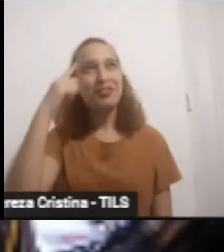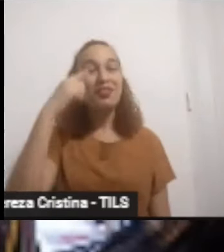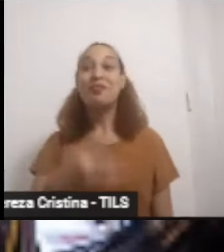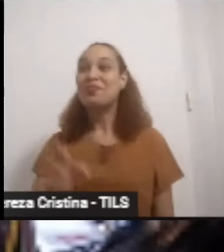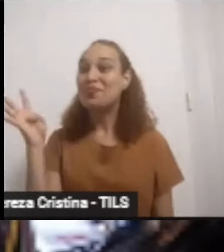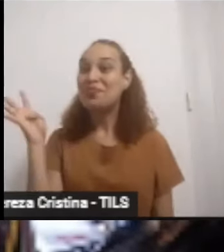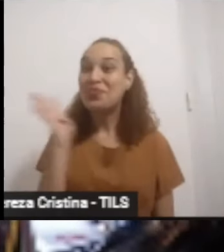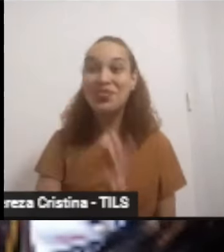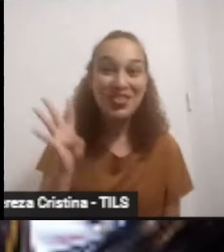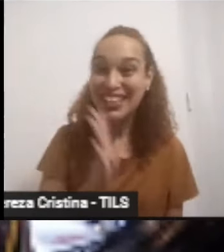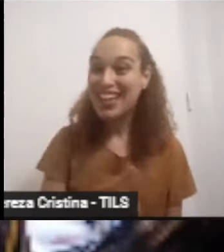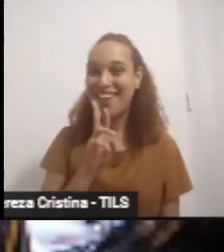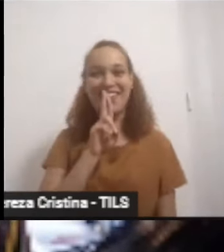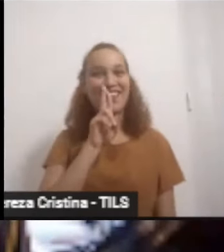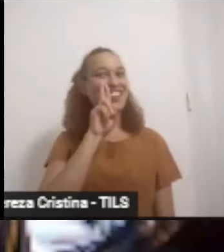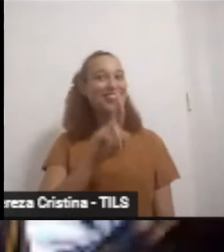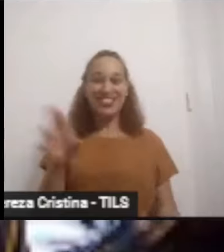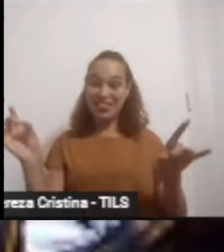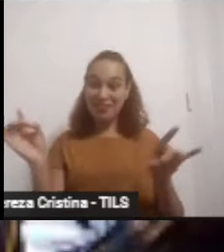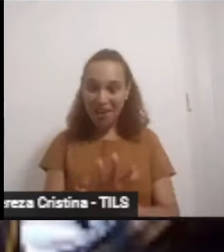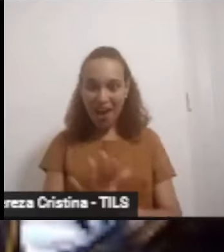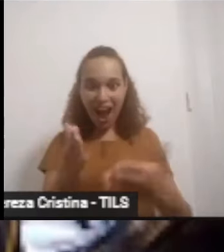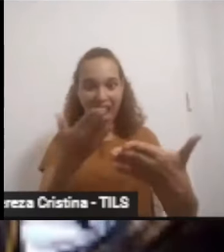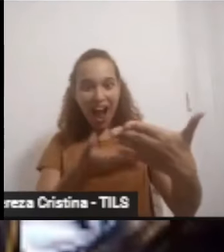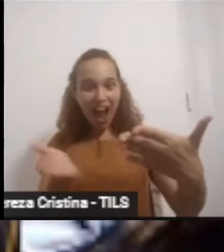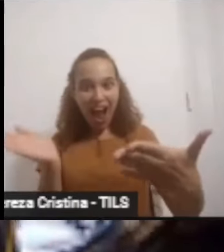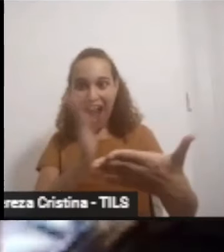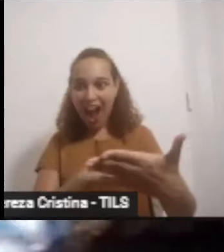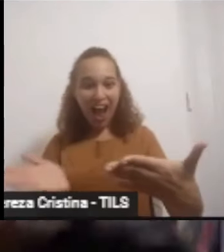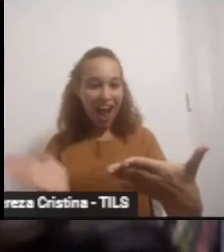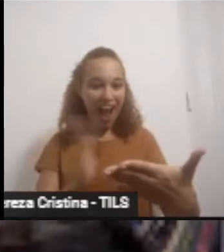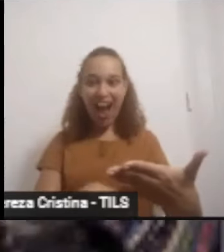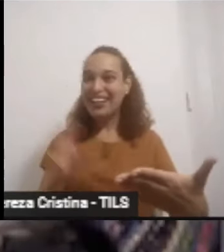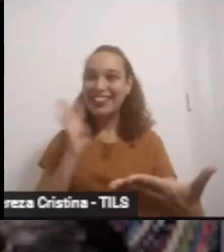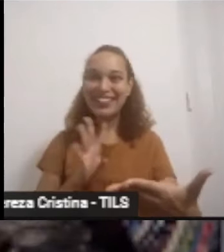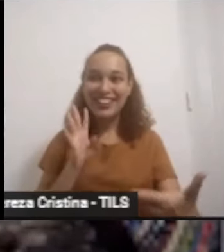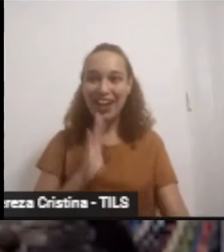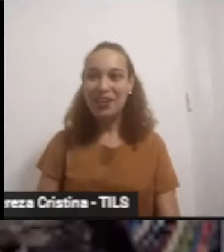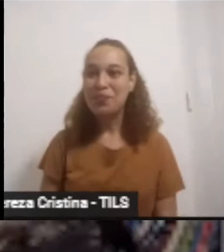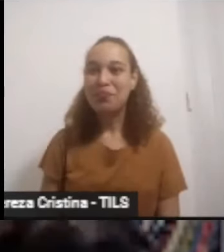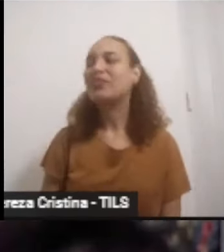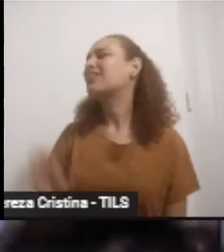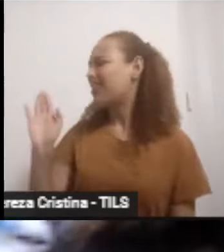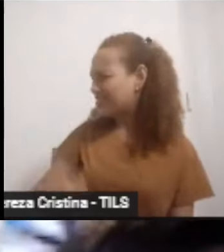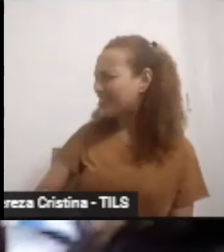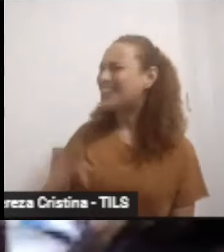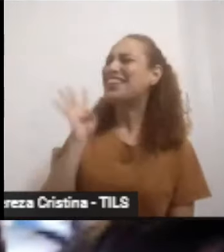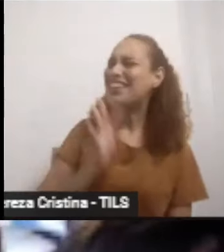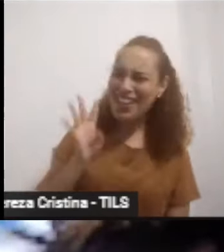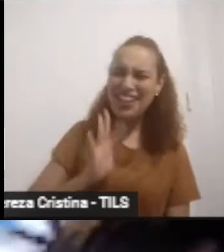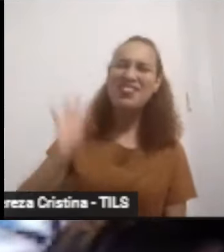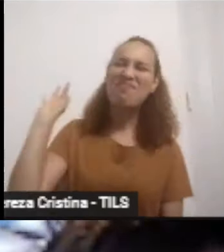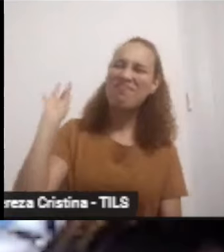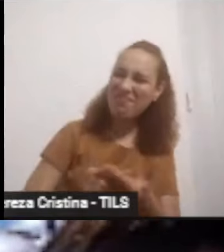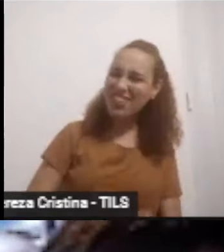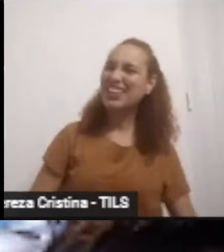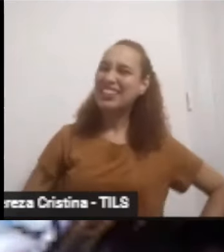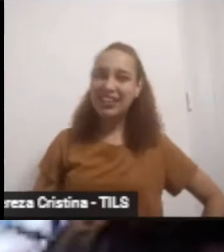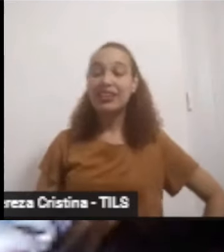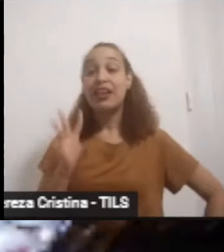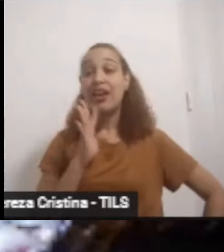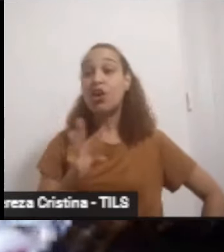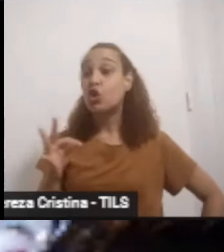com o resultado final, assim, do livro. E ficou muito legal mesmo, e eu acho bacana, porque justamente para a gente mostrar que todo assunto pode